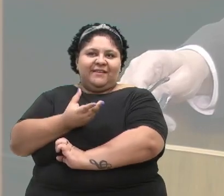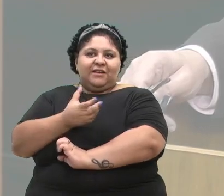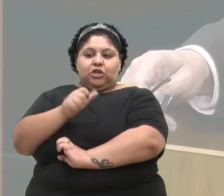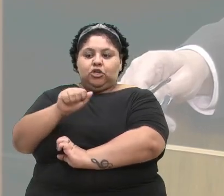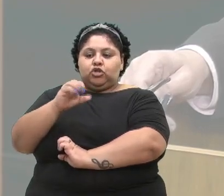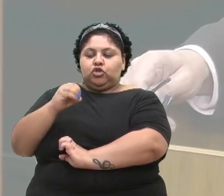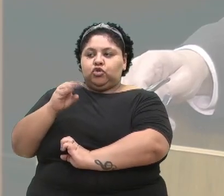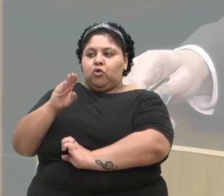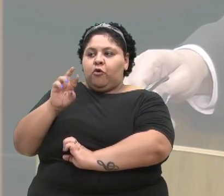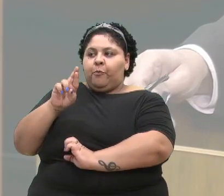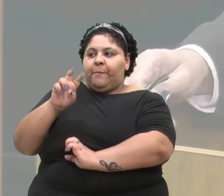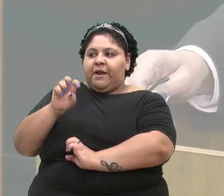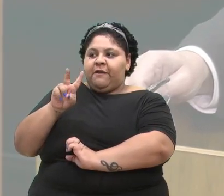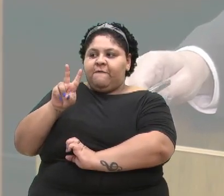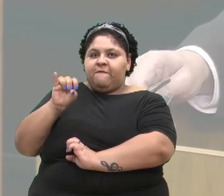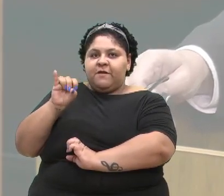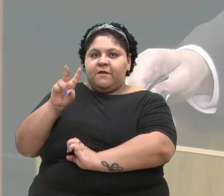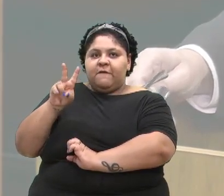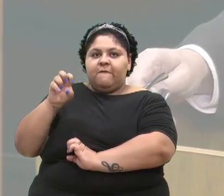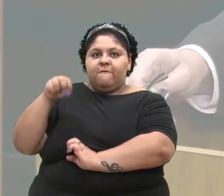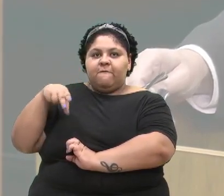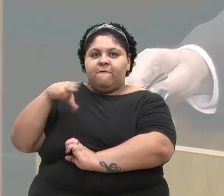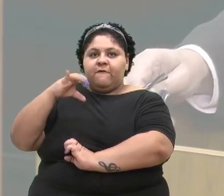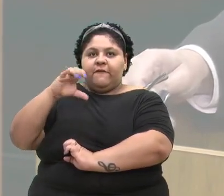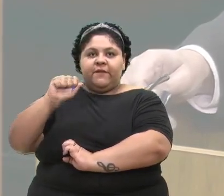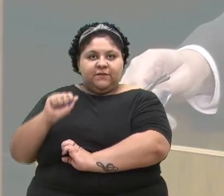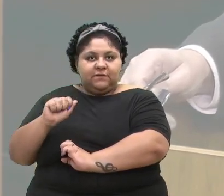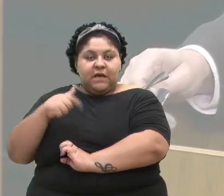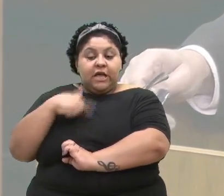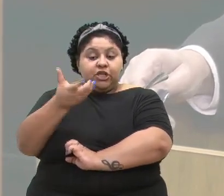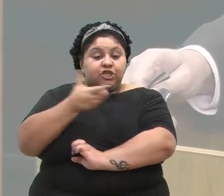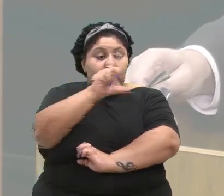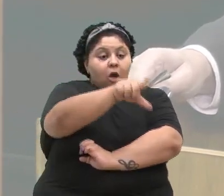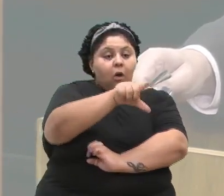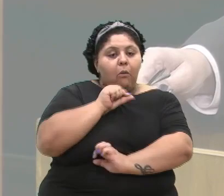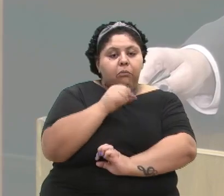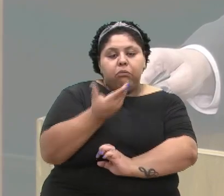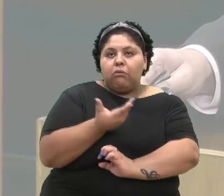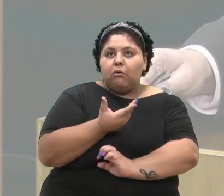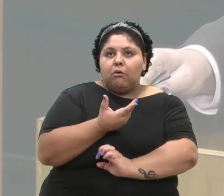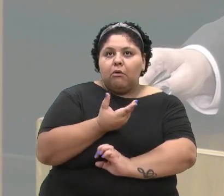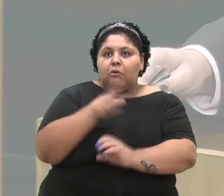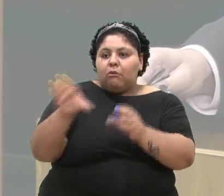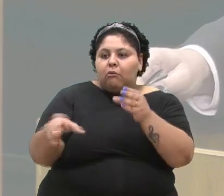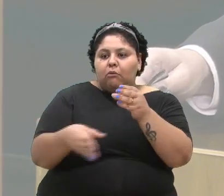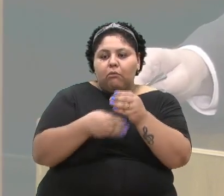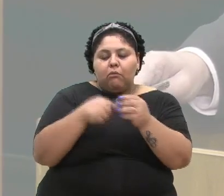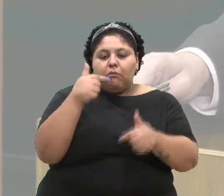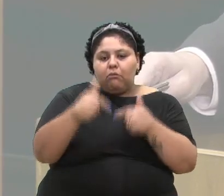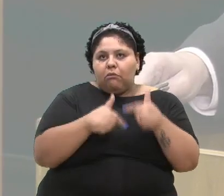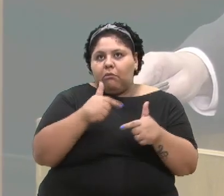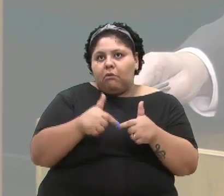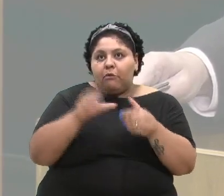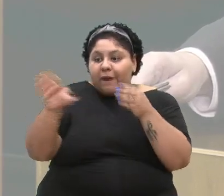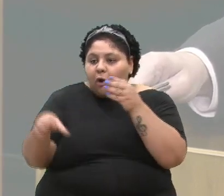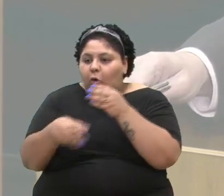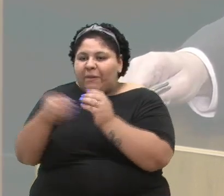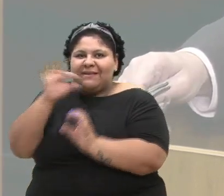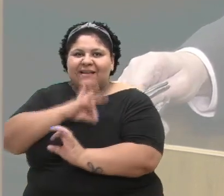isso várias vezes. A gente busca uma alternativa, um bico, algo a mais, para poder